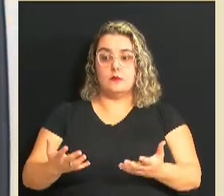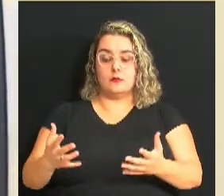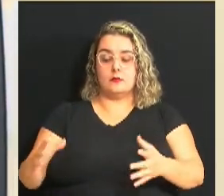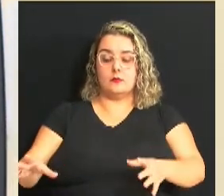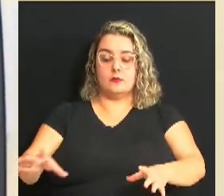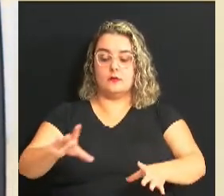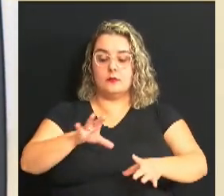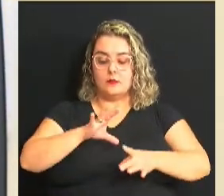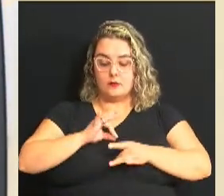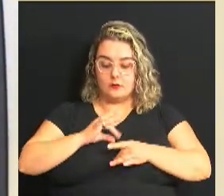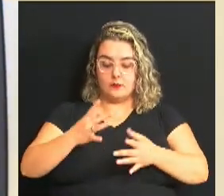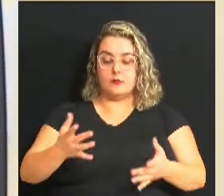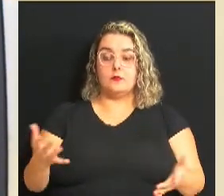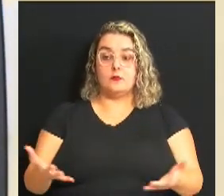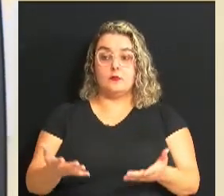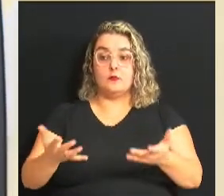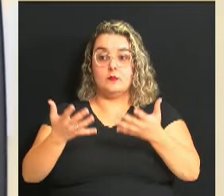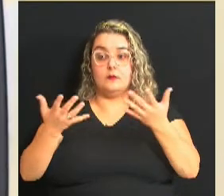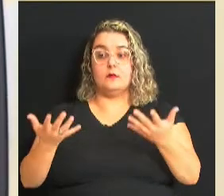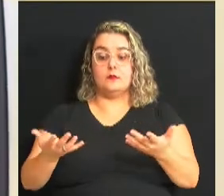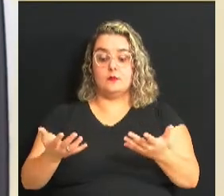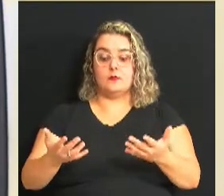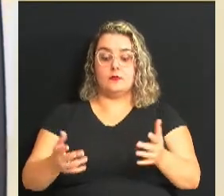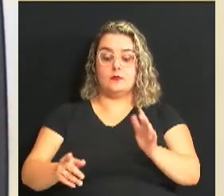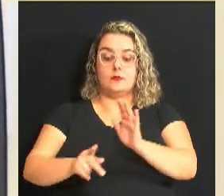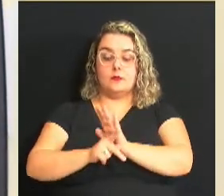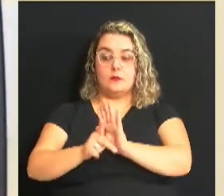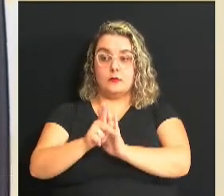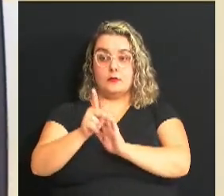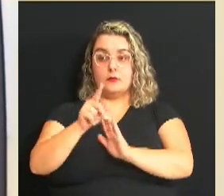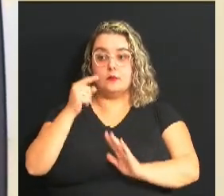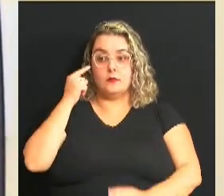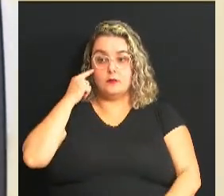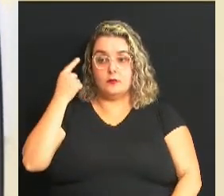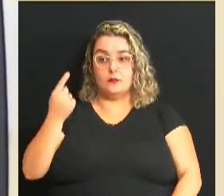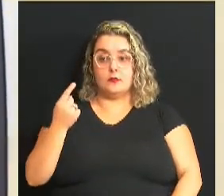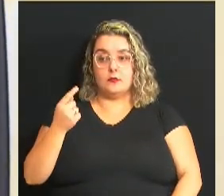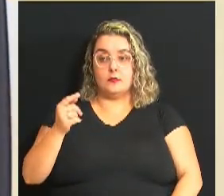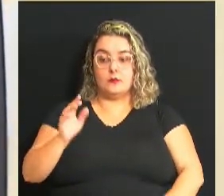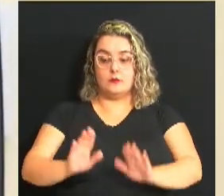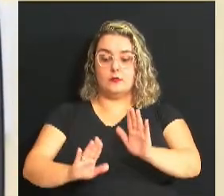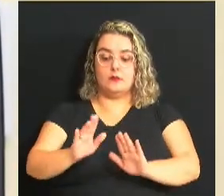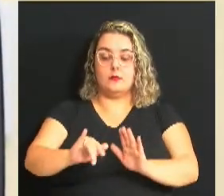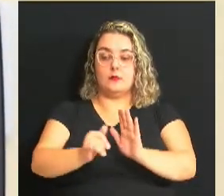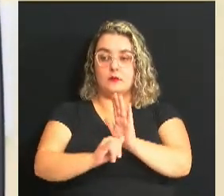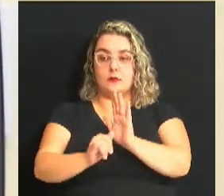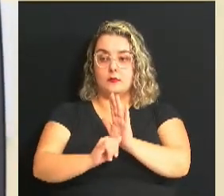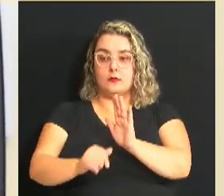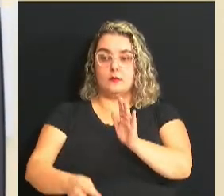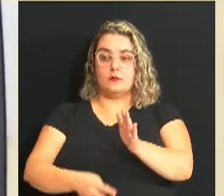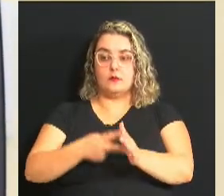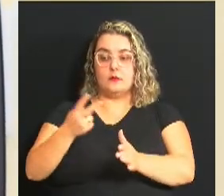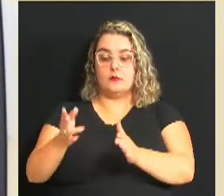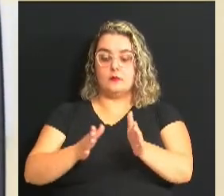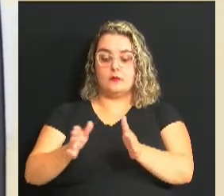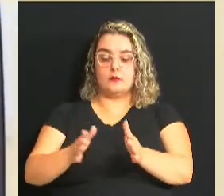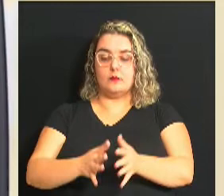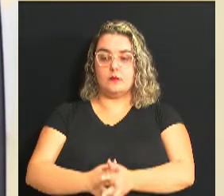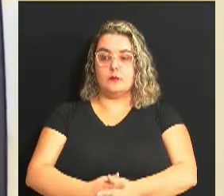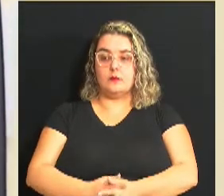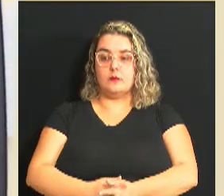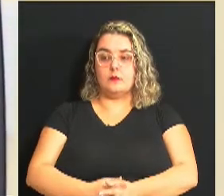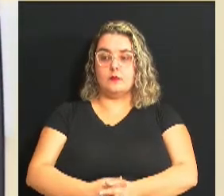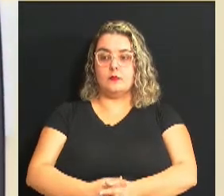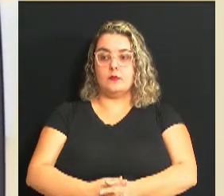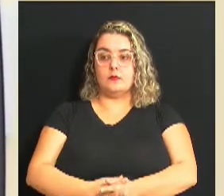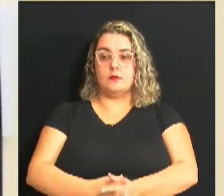essas contribuições no projeto. A ideia é licitar essa segunda etapa. A